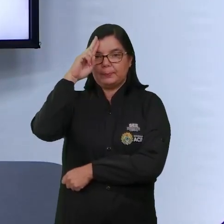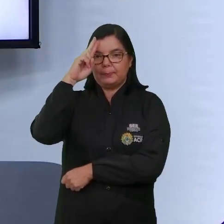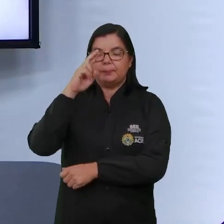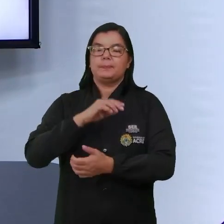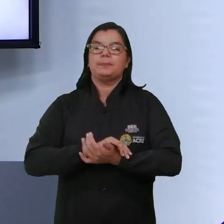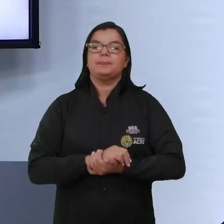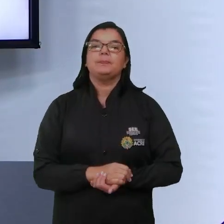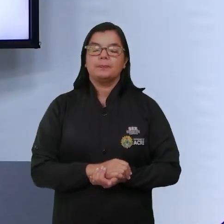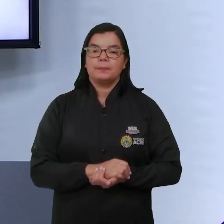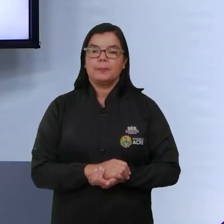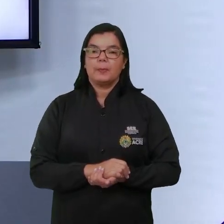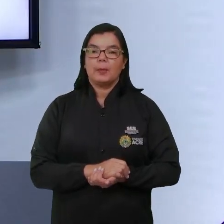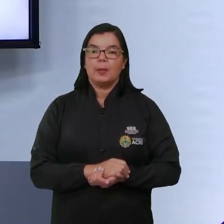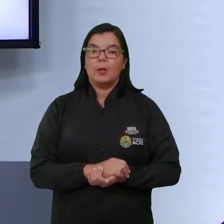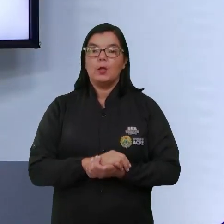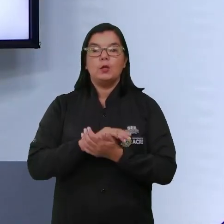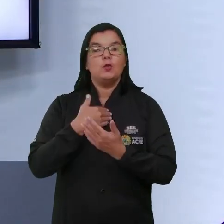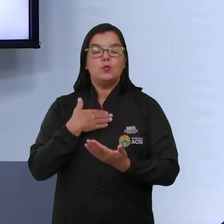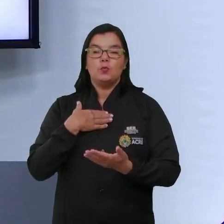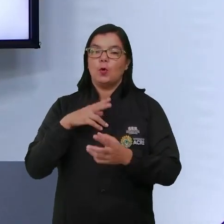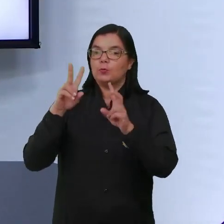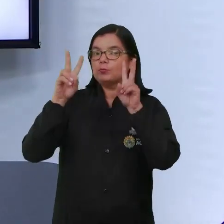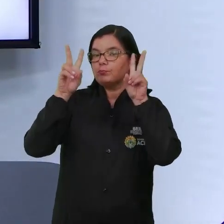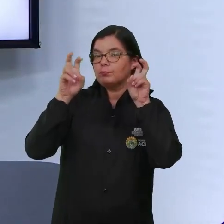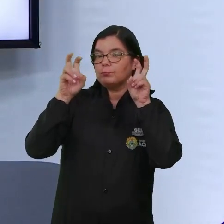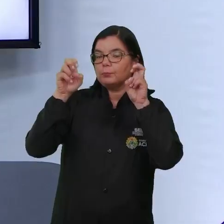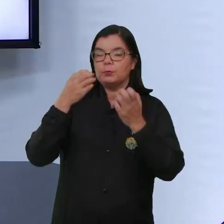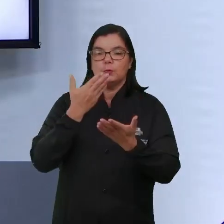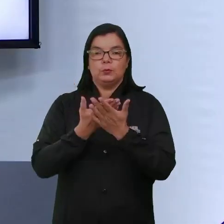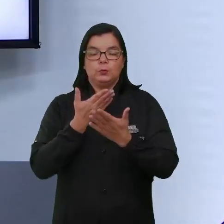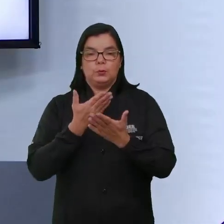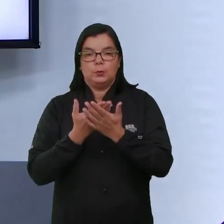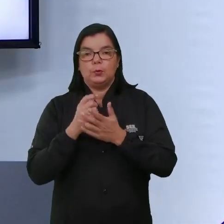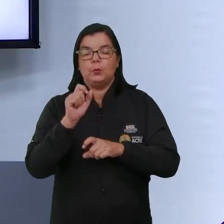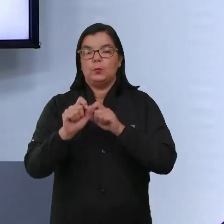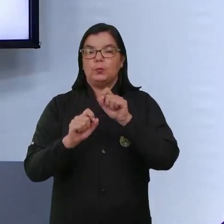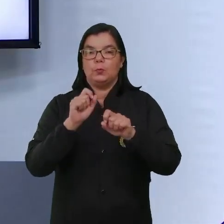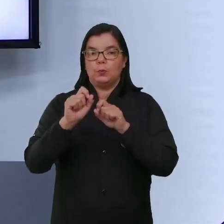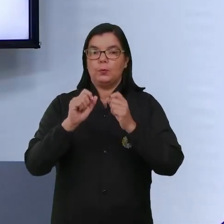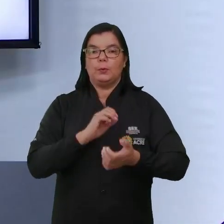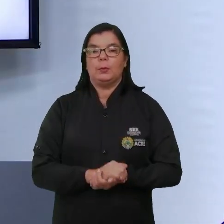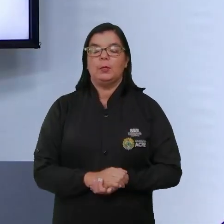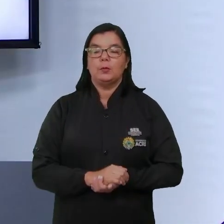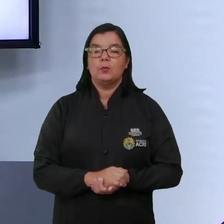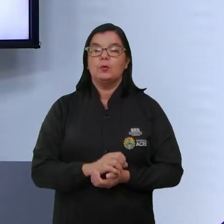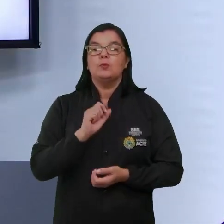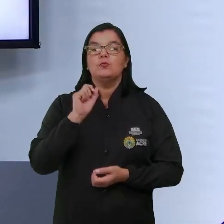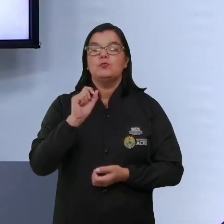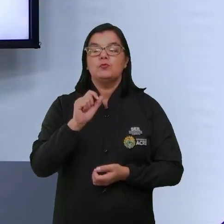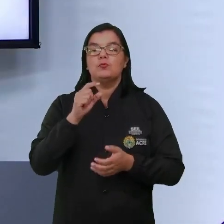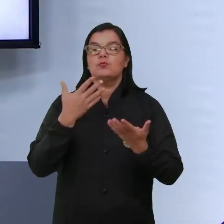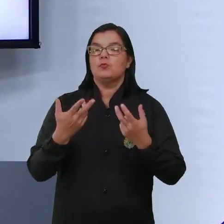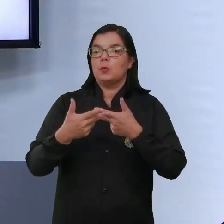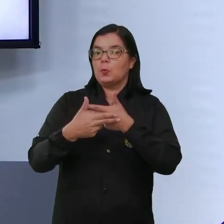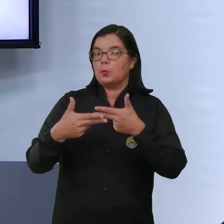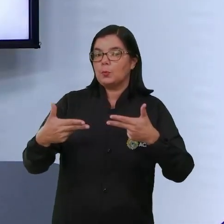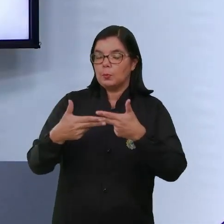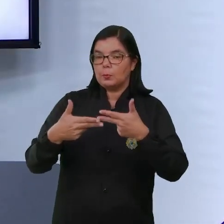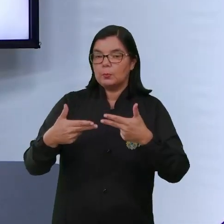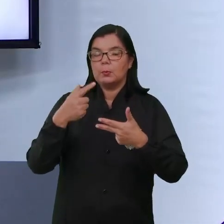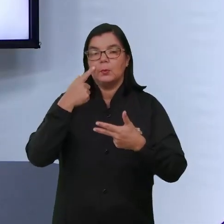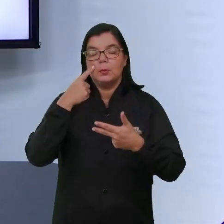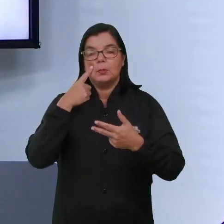sinal. E o nosso objeto de conhecimento, ele irá tratar a respeito de questões que